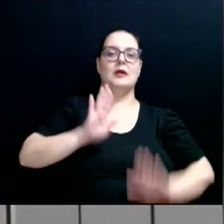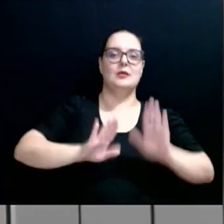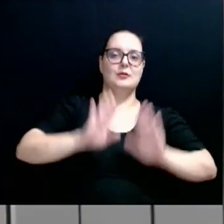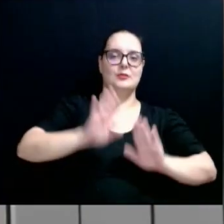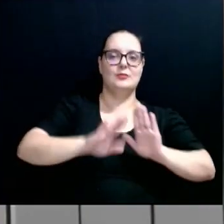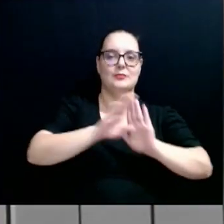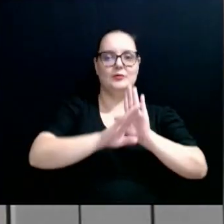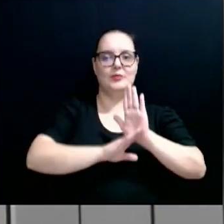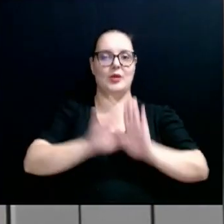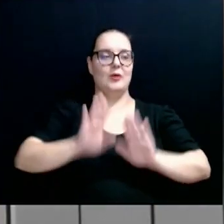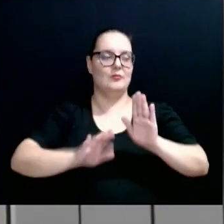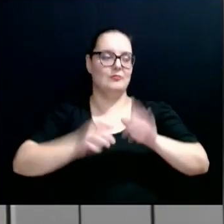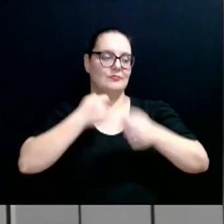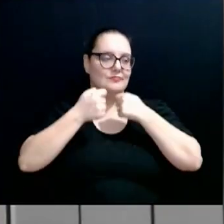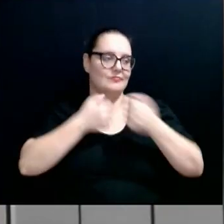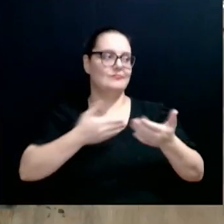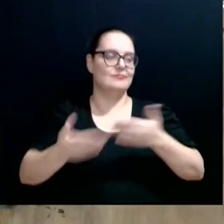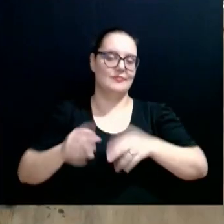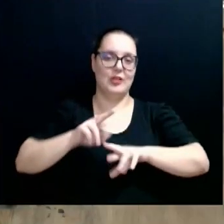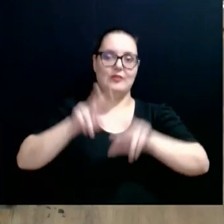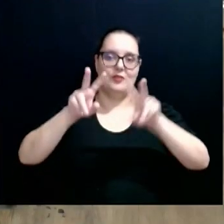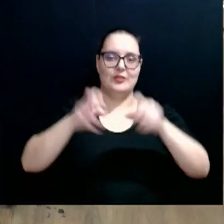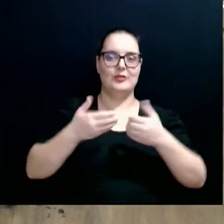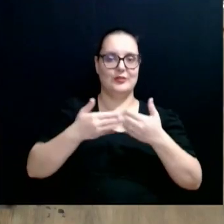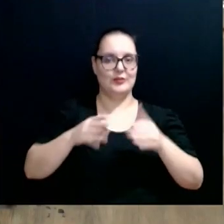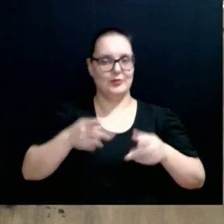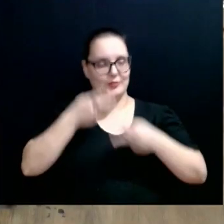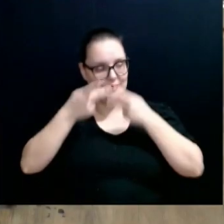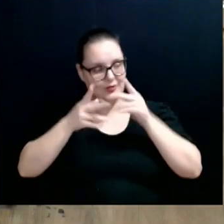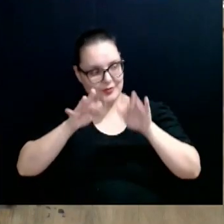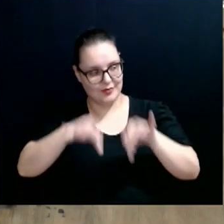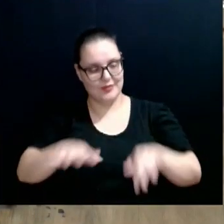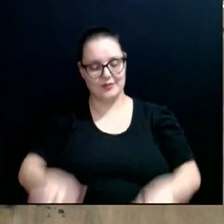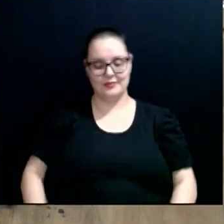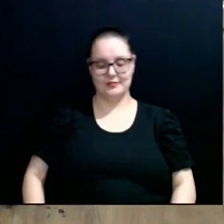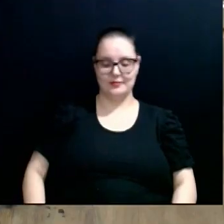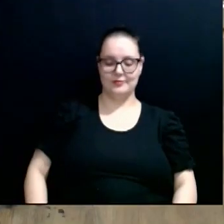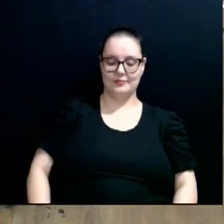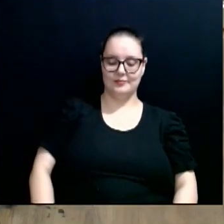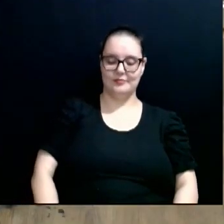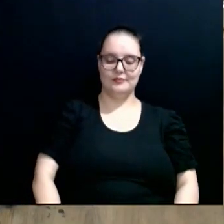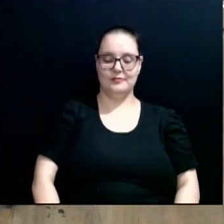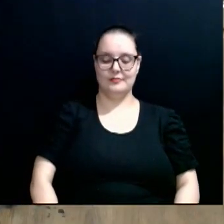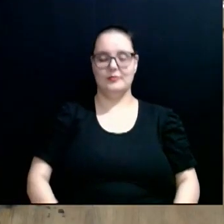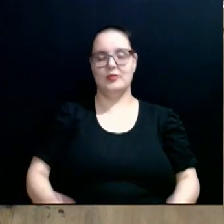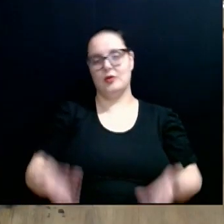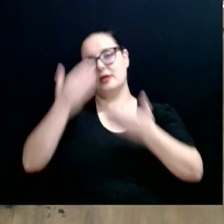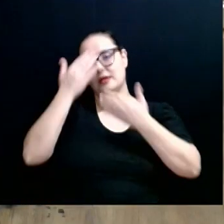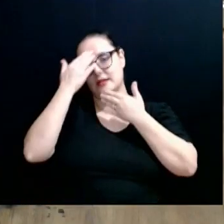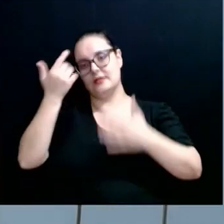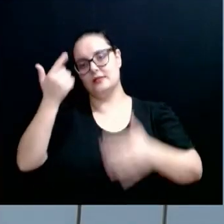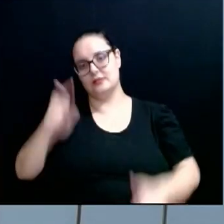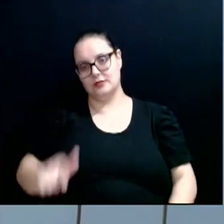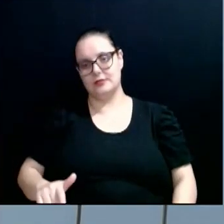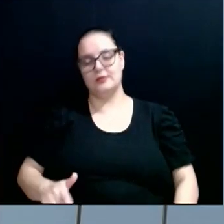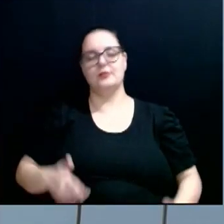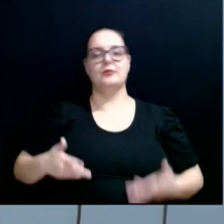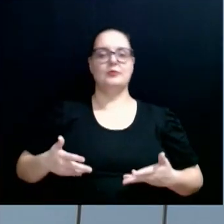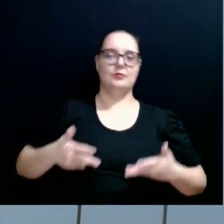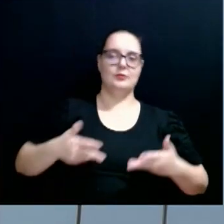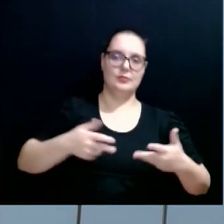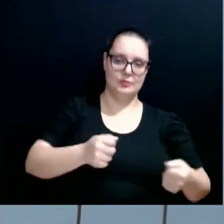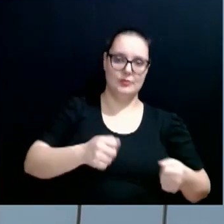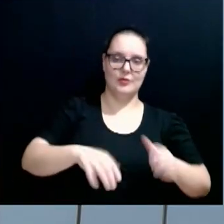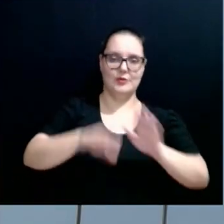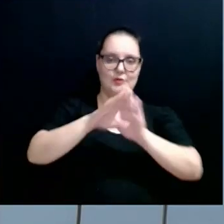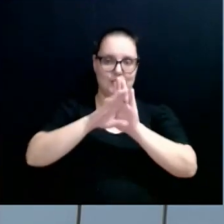bastante assunto e deixo aberto as suas considerações finais. Bom, é agradecer mais uma vez o convite por estar no programa